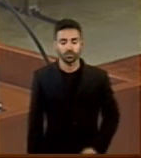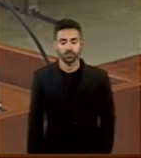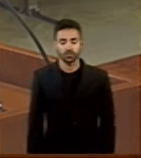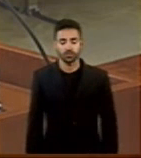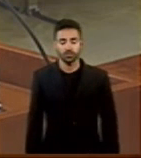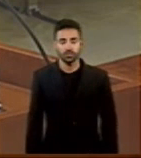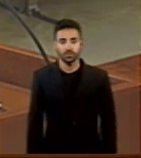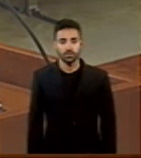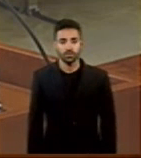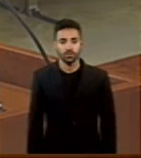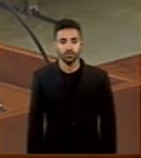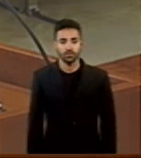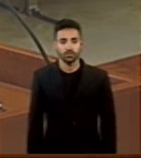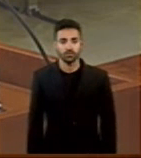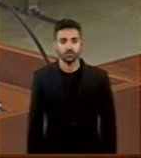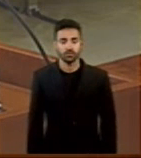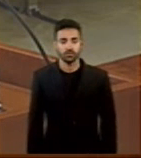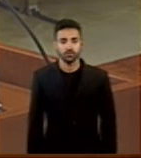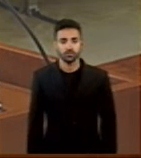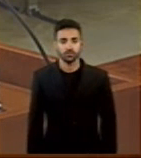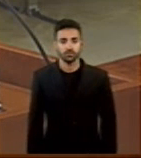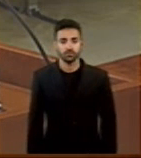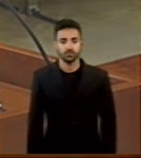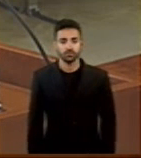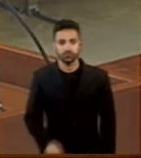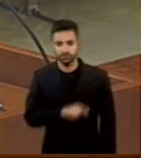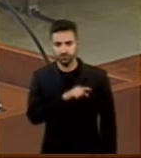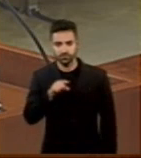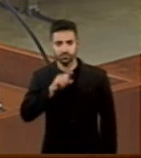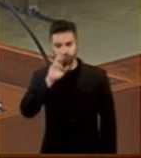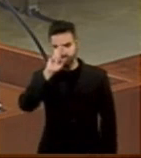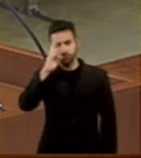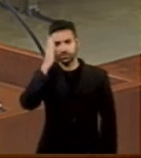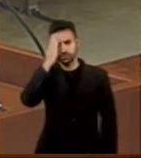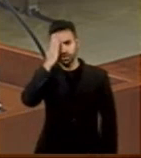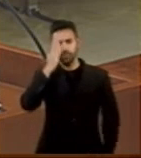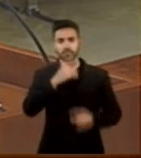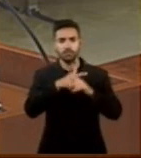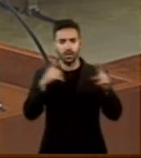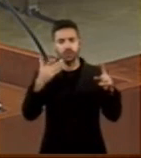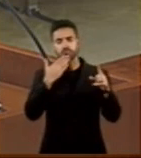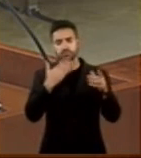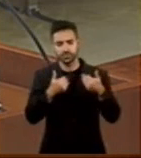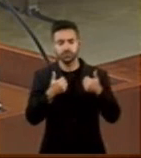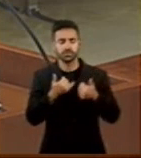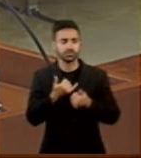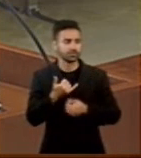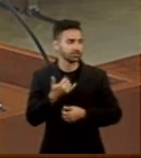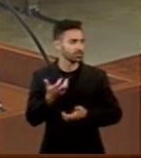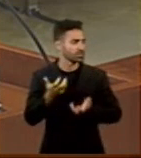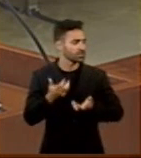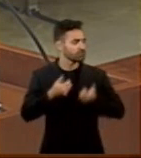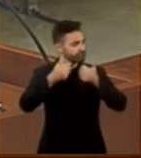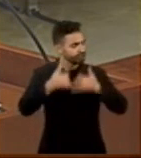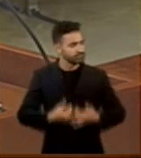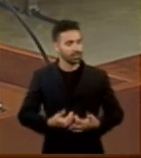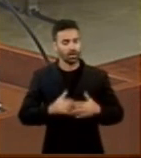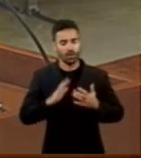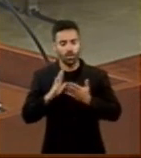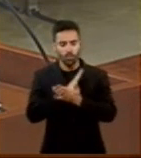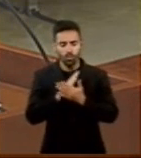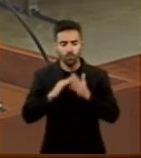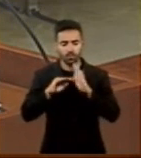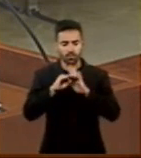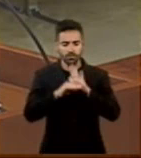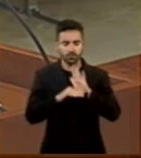apenas de esclarecimento, Vossas Excelências bem sabem, mas eu peço vênia para fazer uma breve consideração sobre algumas